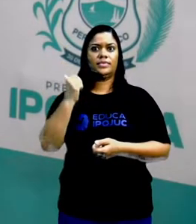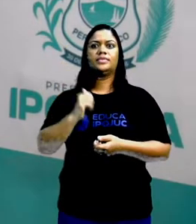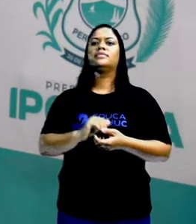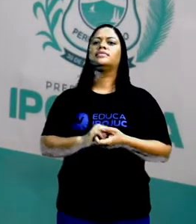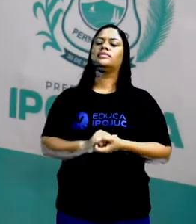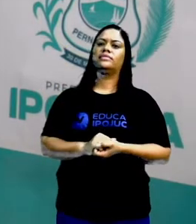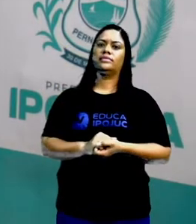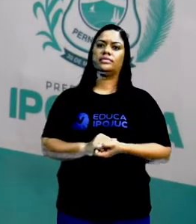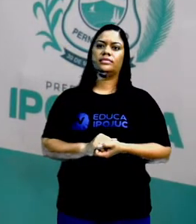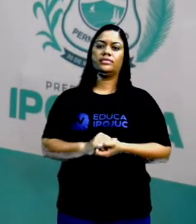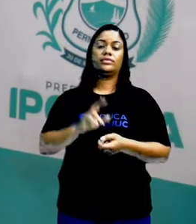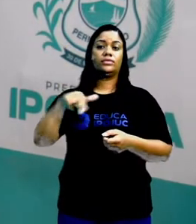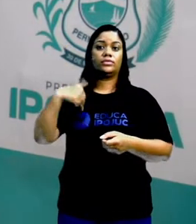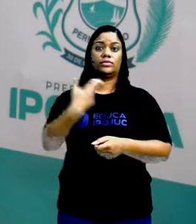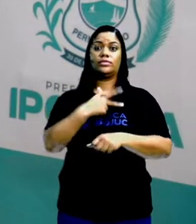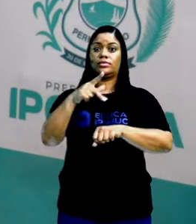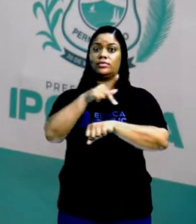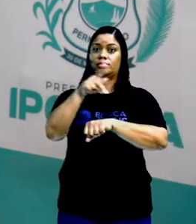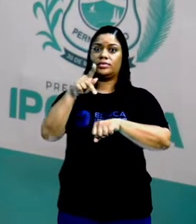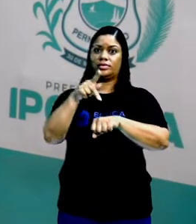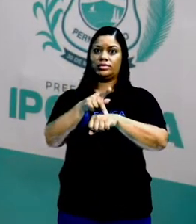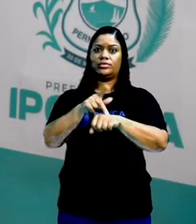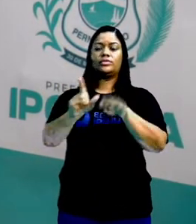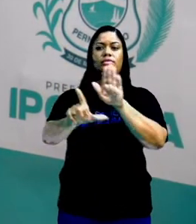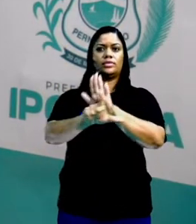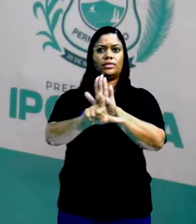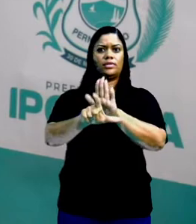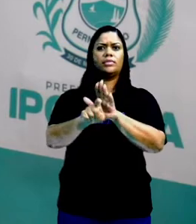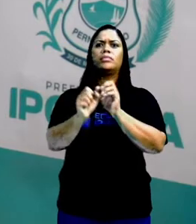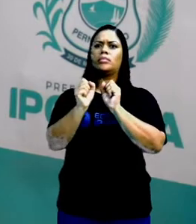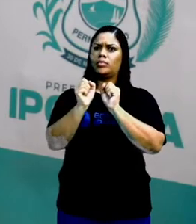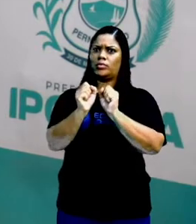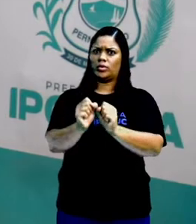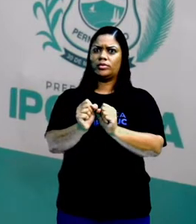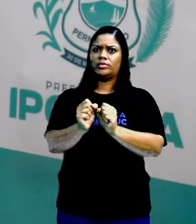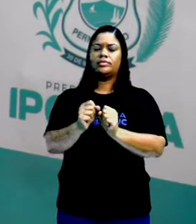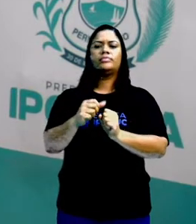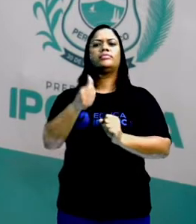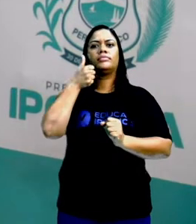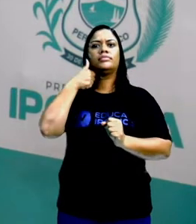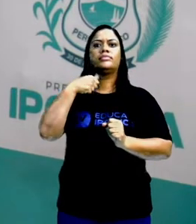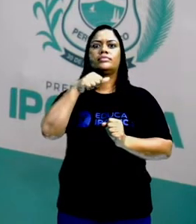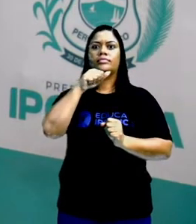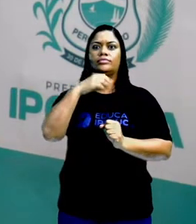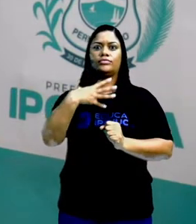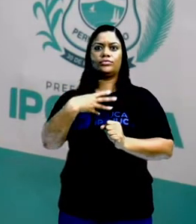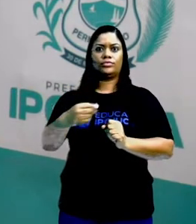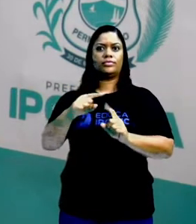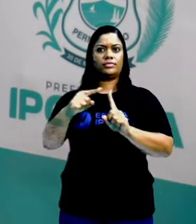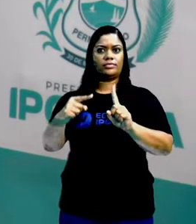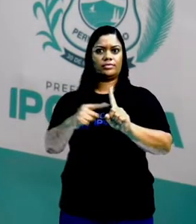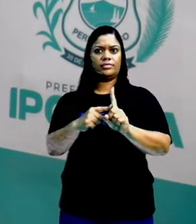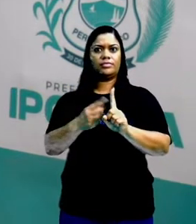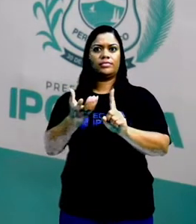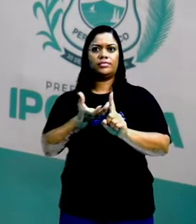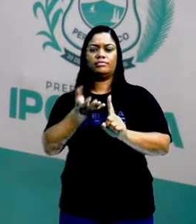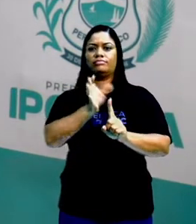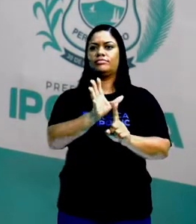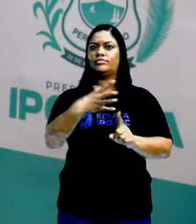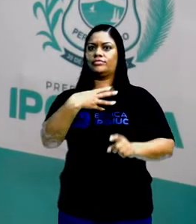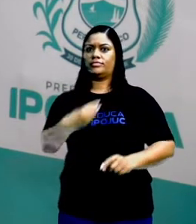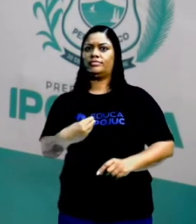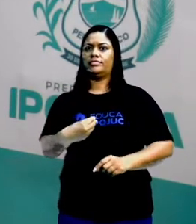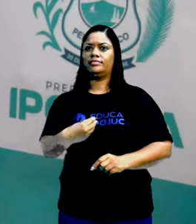determinados casos no nosso país, o aborto, ele é autorizado por lei. Mas aí, o que é que as pessoas